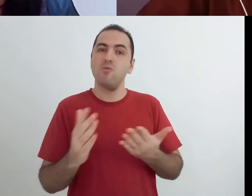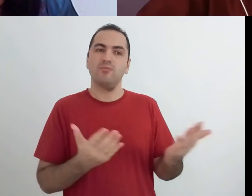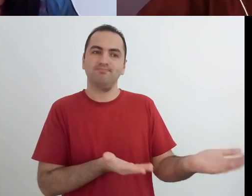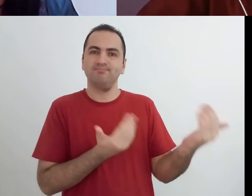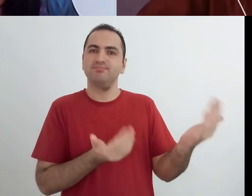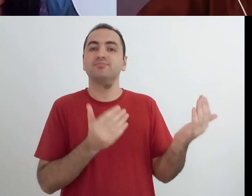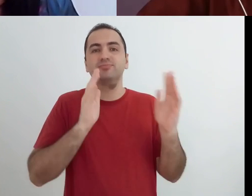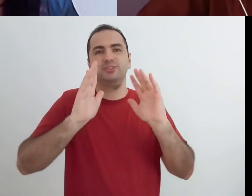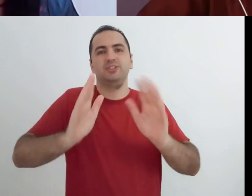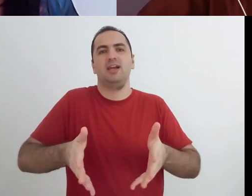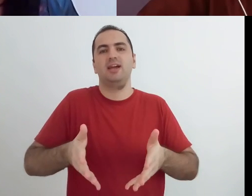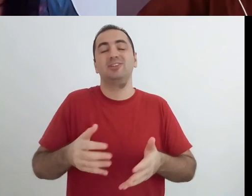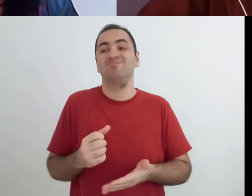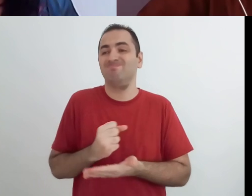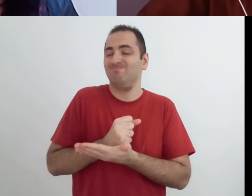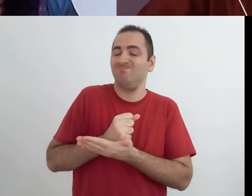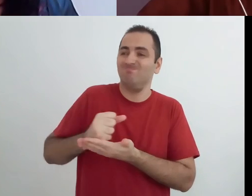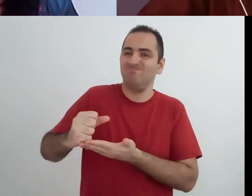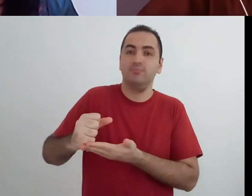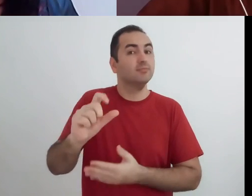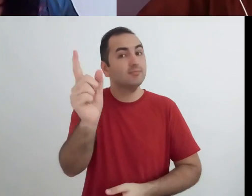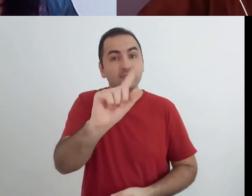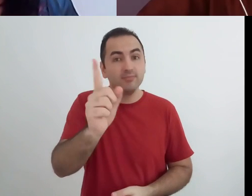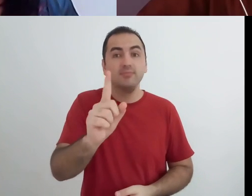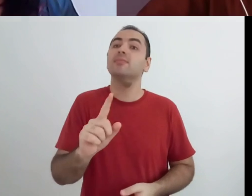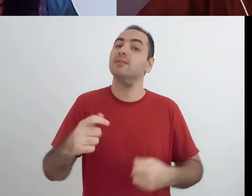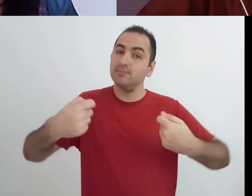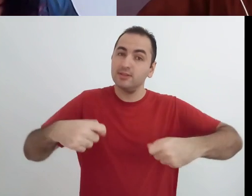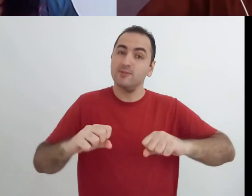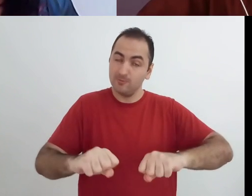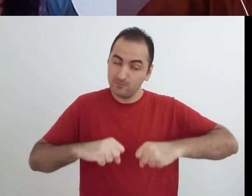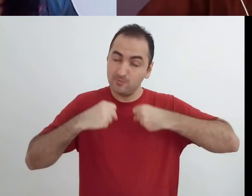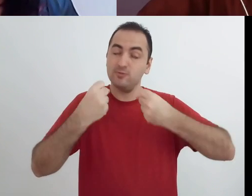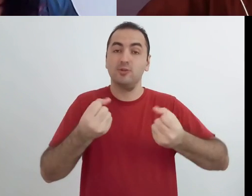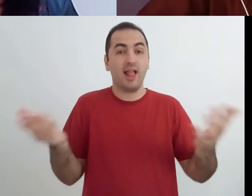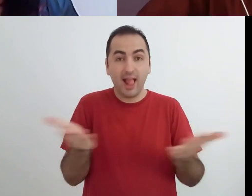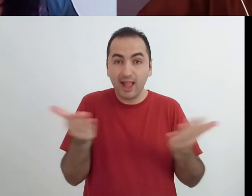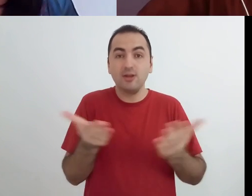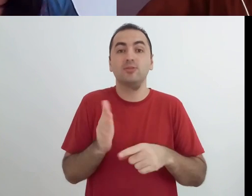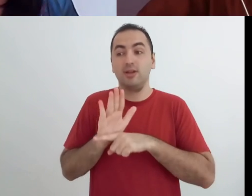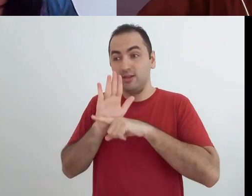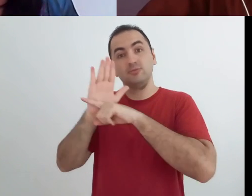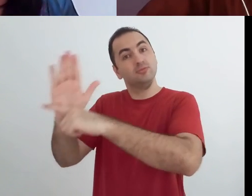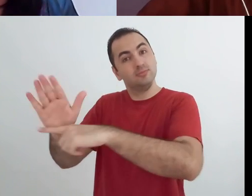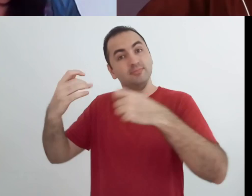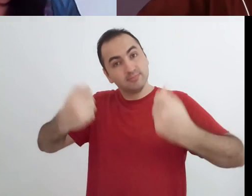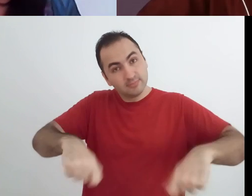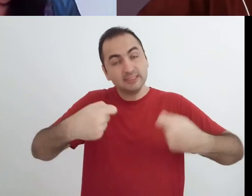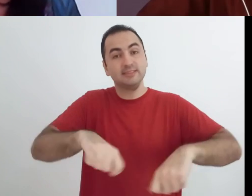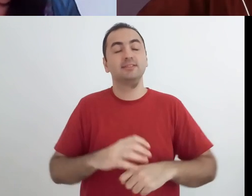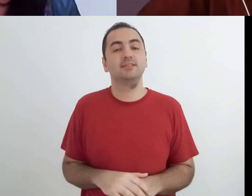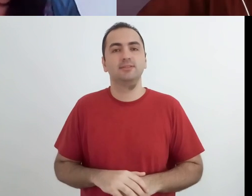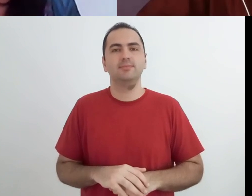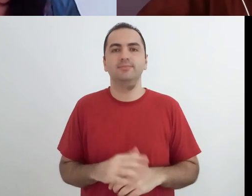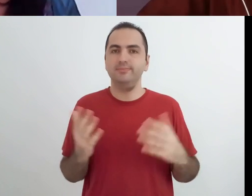nunca. Então, se você não deu esse suporte quando seu filho era pequeno e ele perdeu